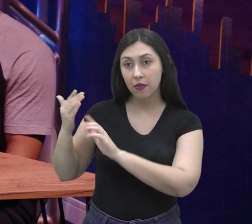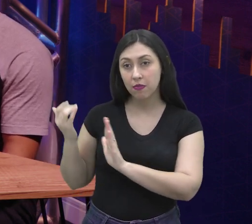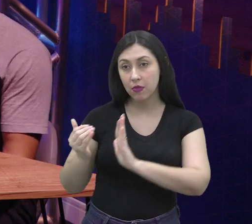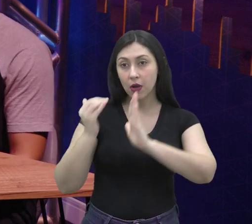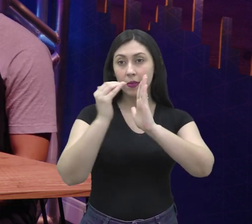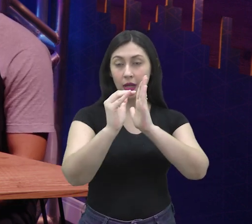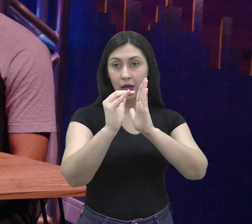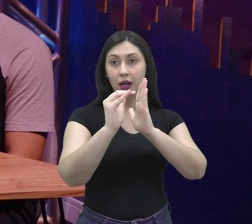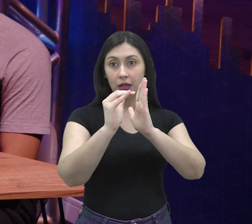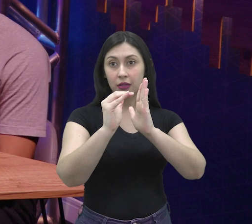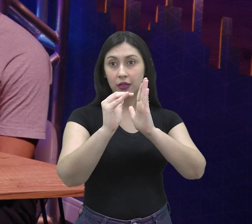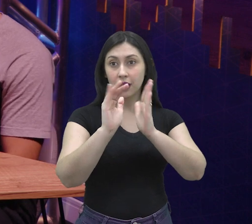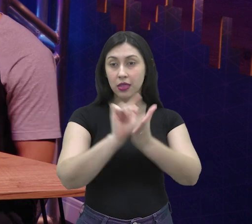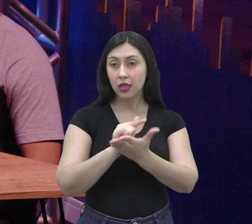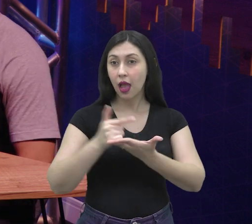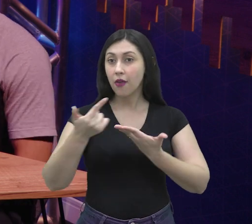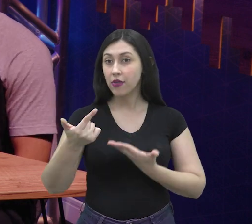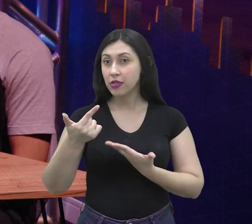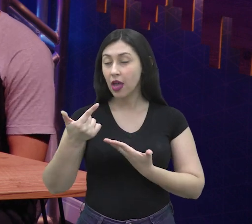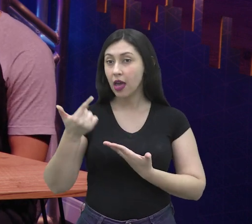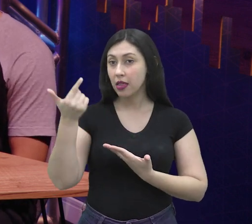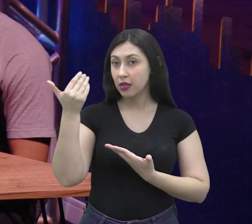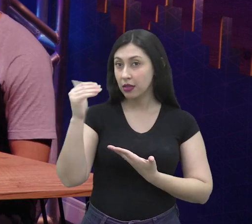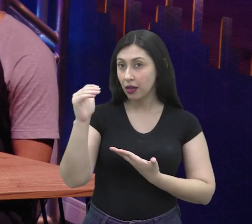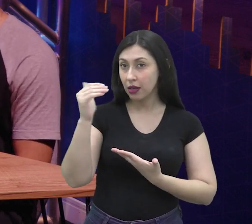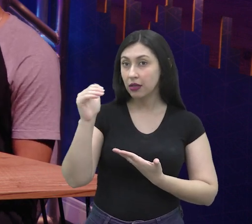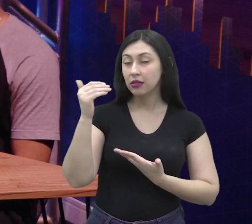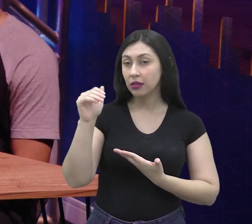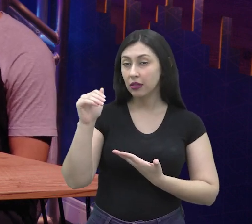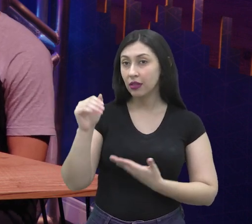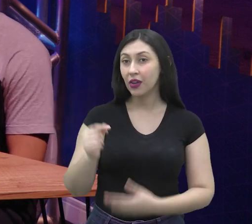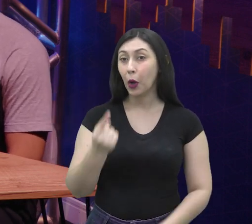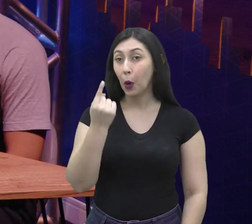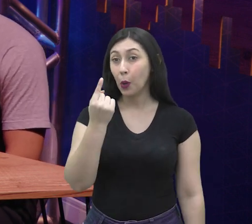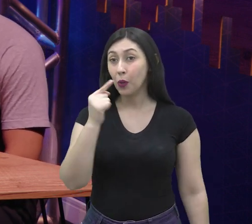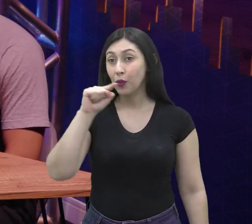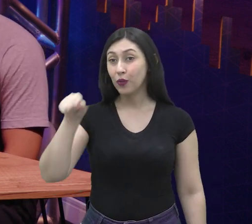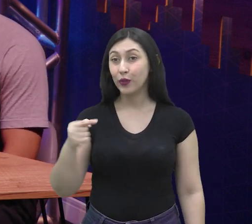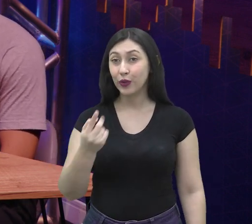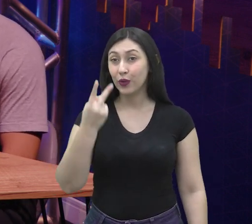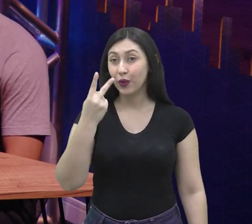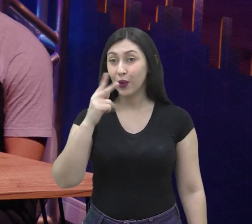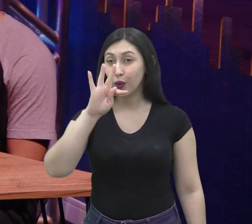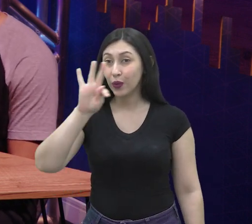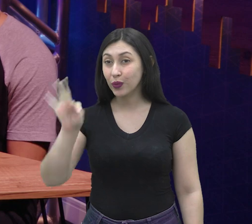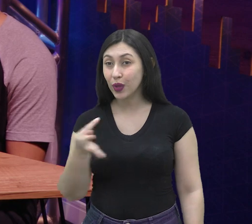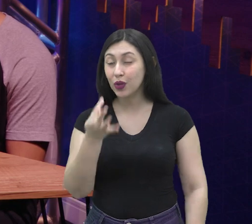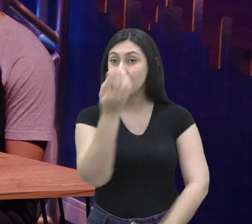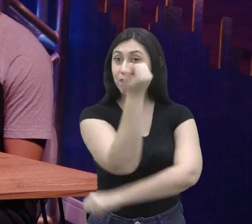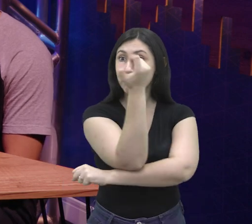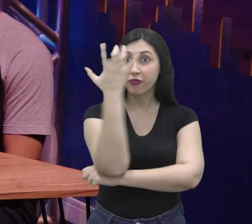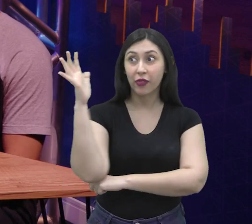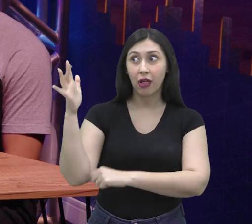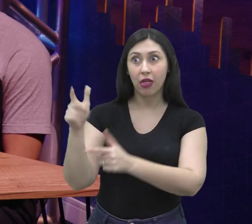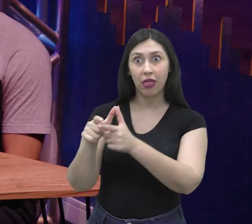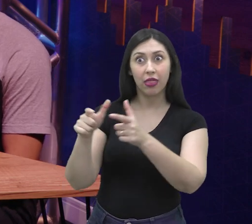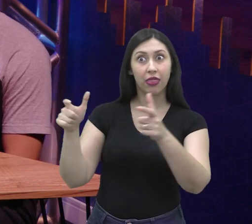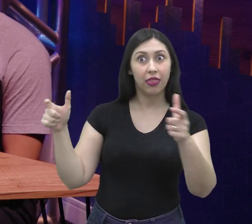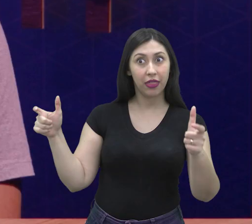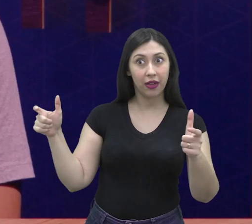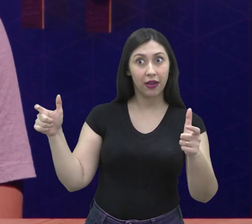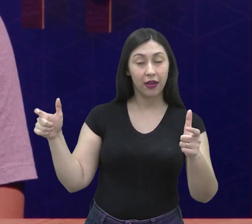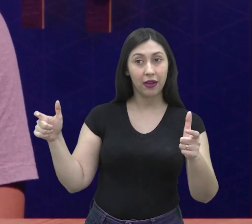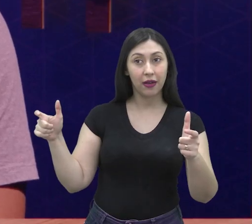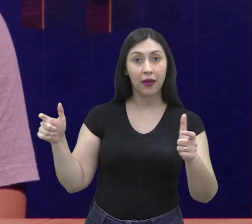publicado, né, na revista Science. 1,2 trilhões de árvores, né, Vicky? É bastante